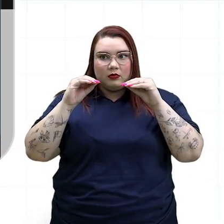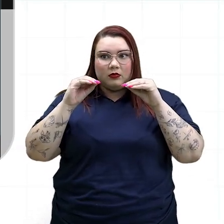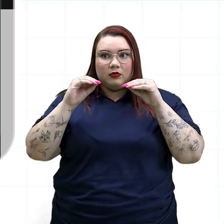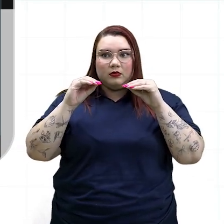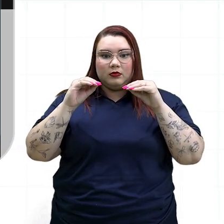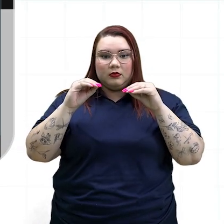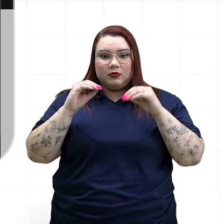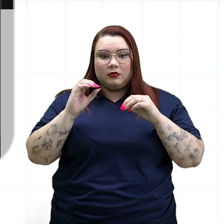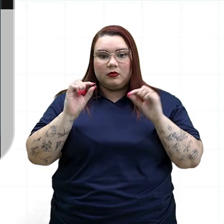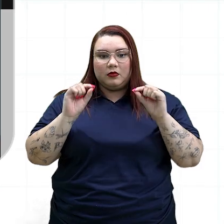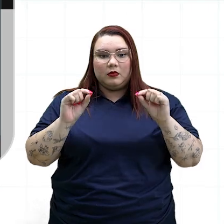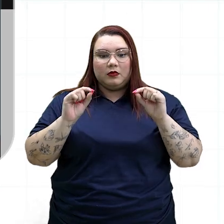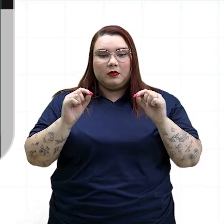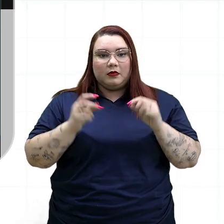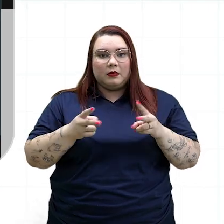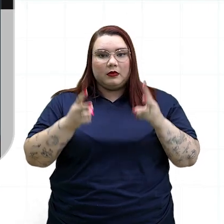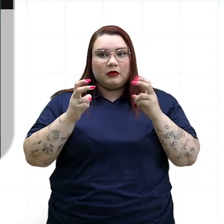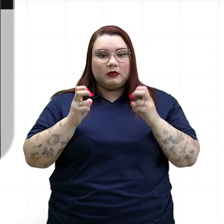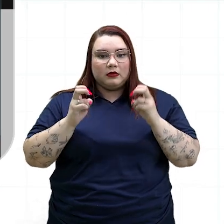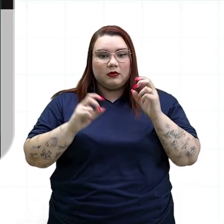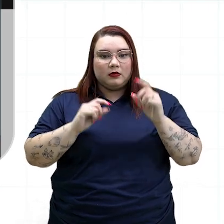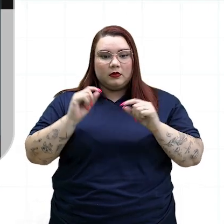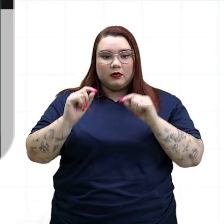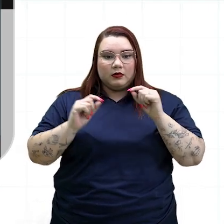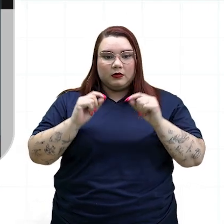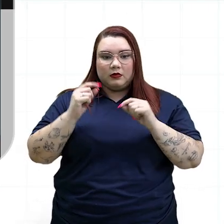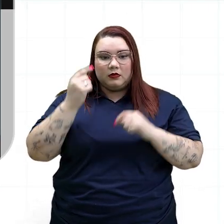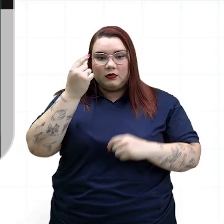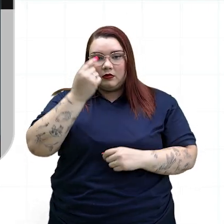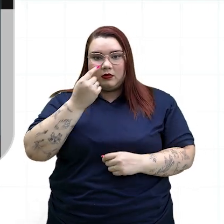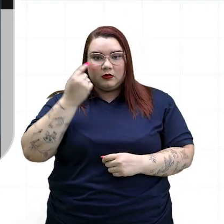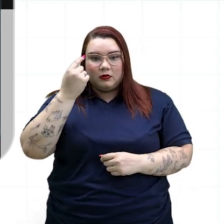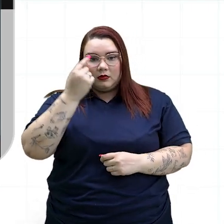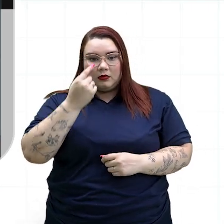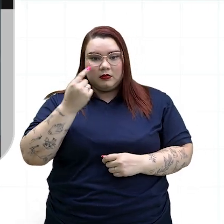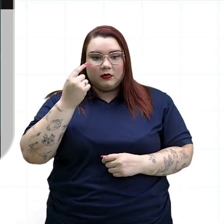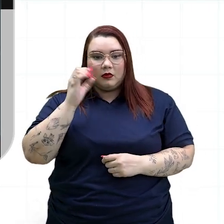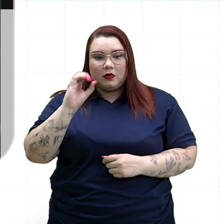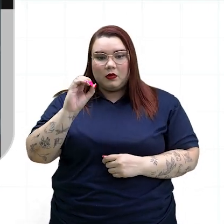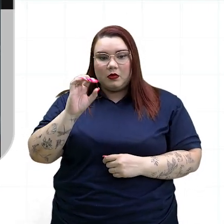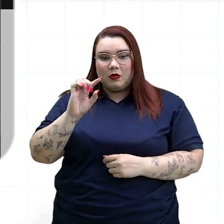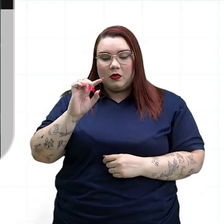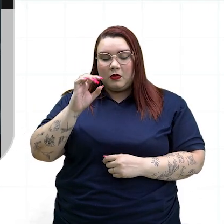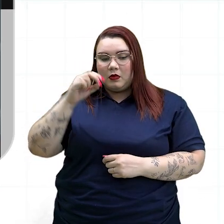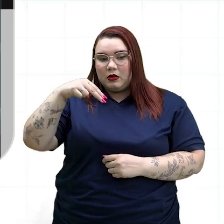piscando, olha só, o que você está percebendo aí, ó? O nervo óptico,